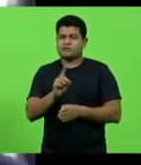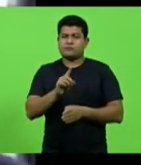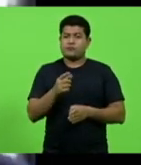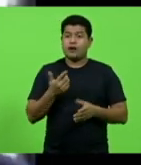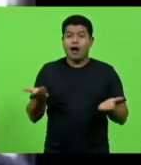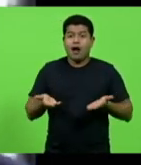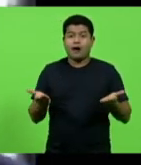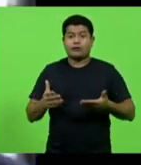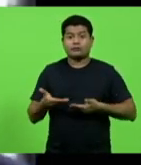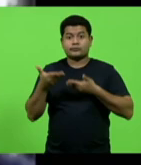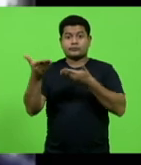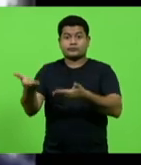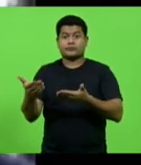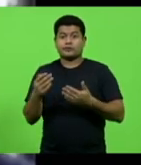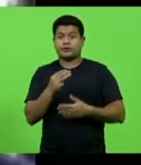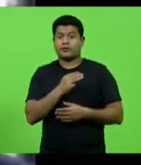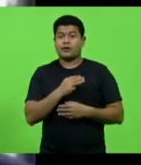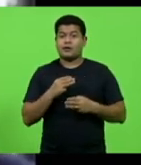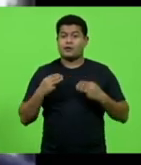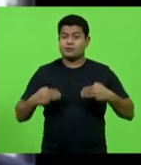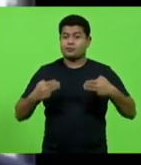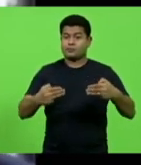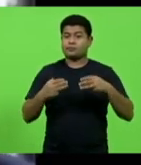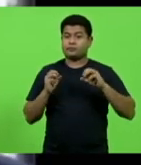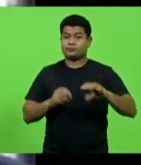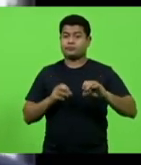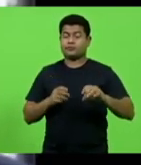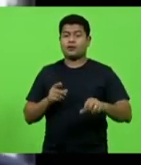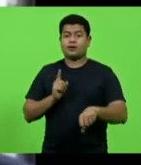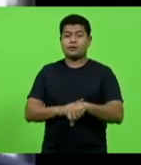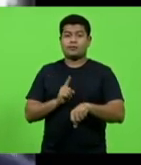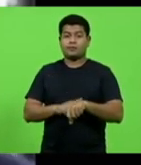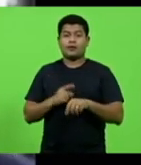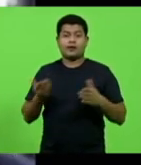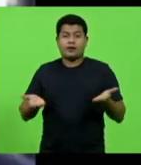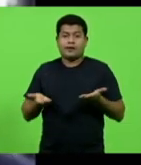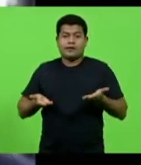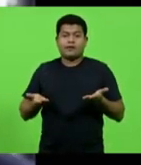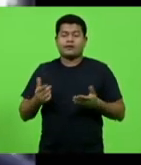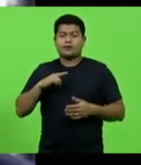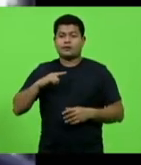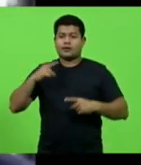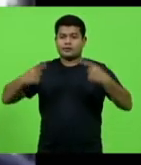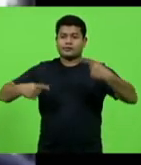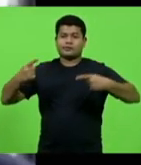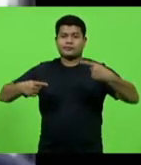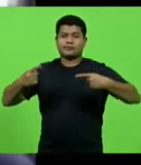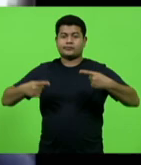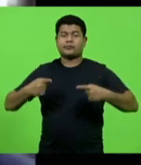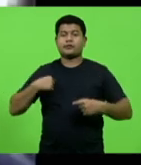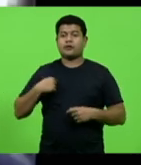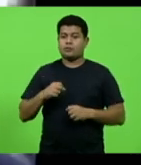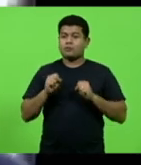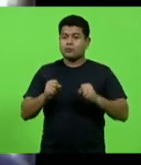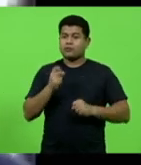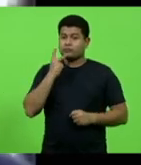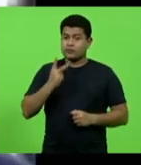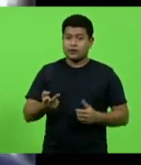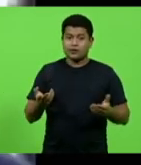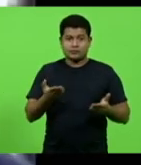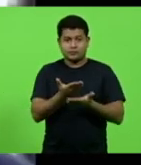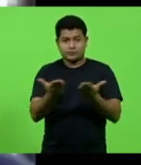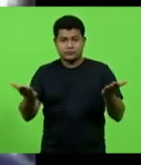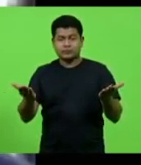no Ministério da Educação no momento em que esse assunto vem à pauta, e eu posso afirmar aos senhores que eu